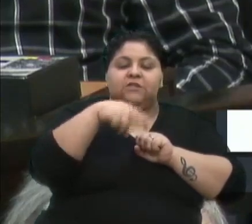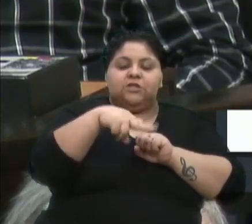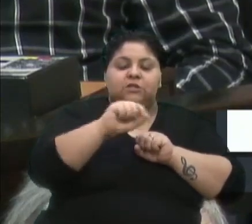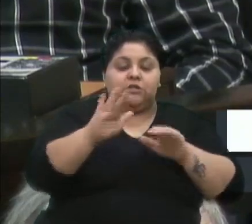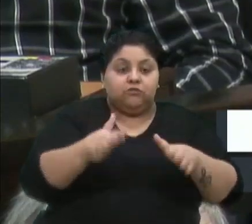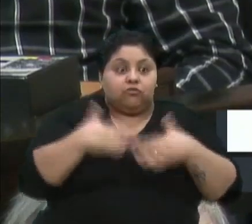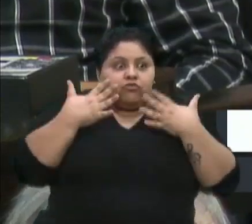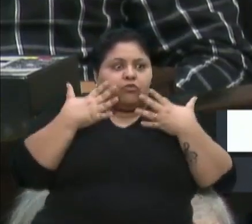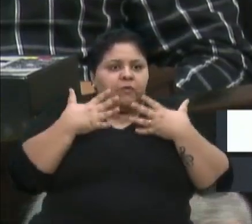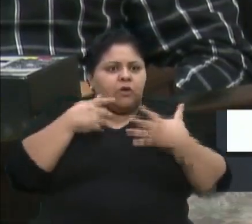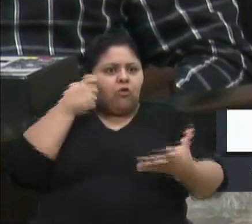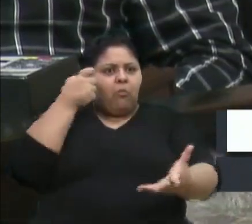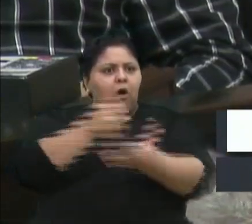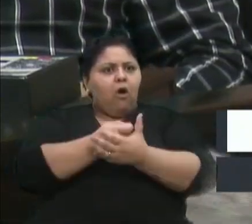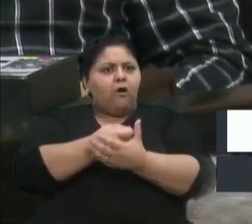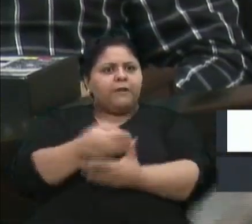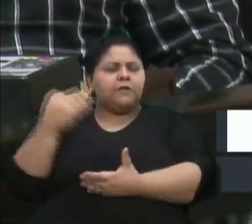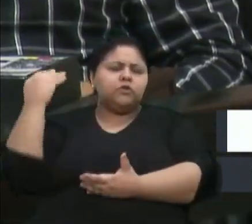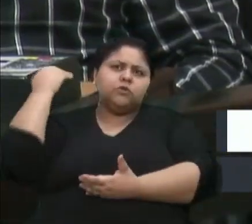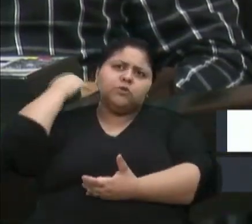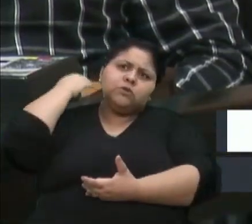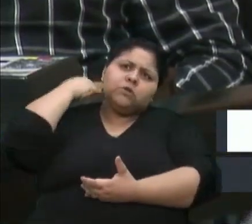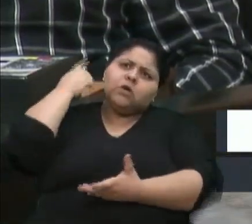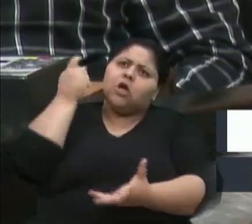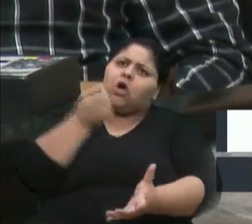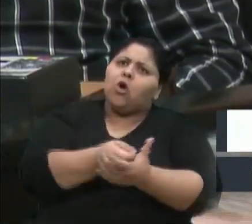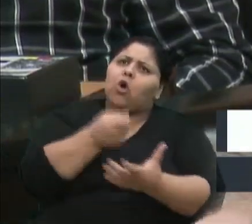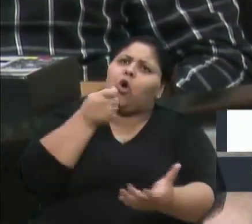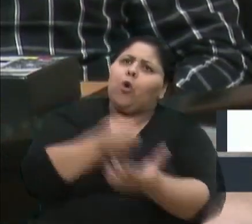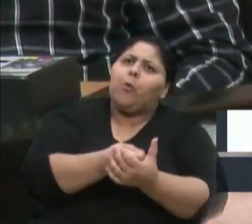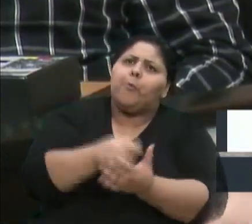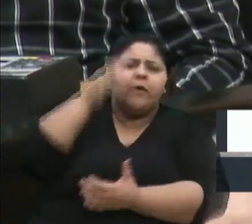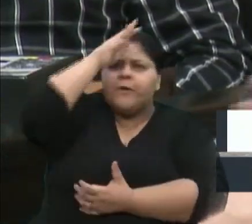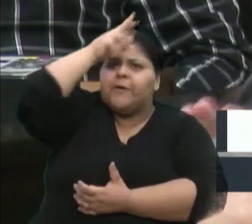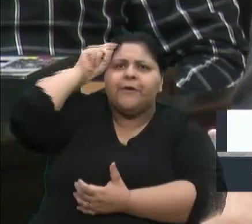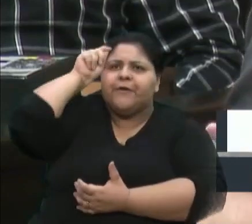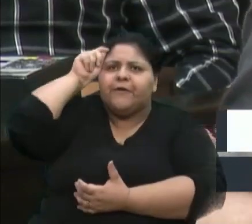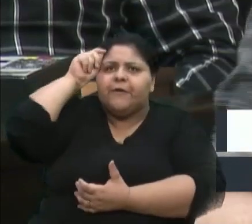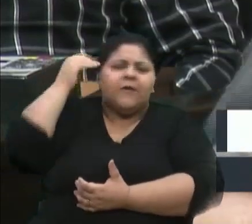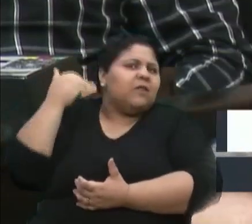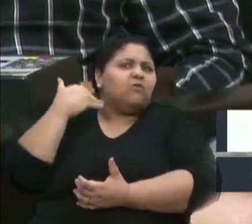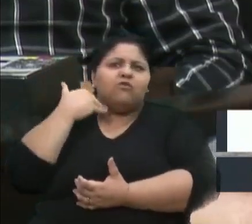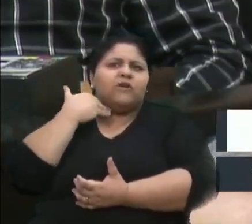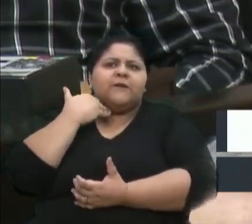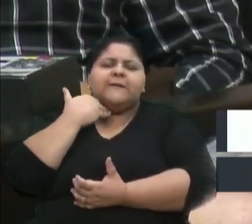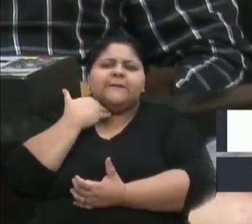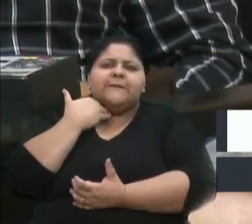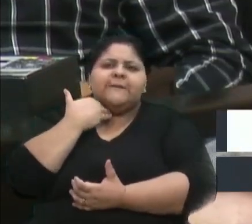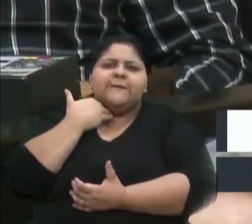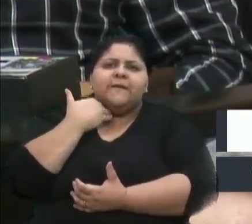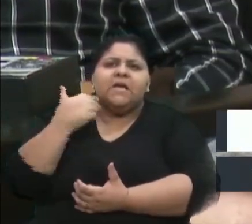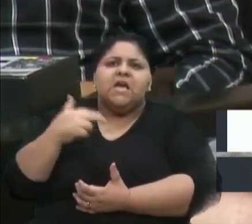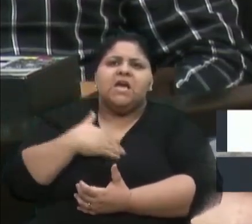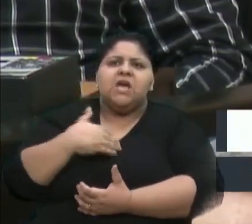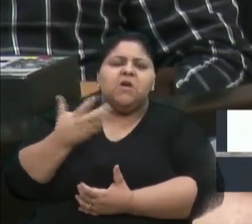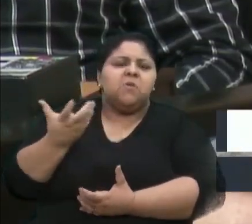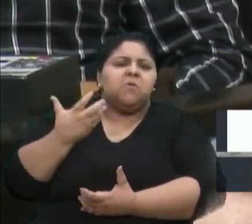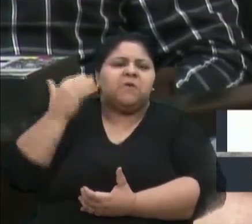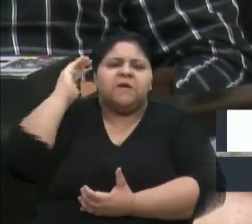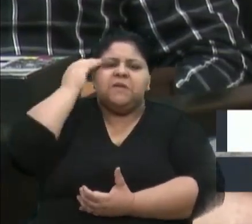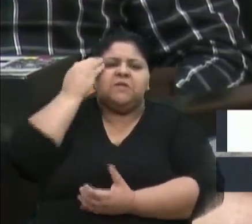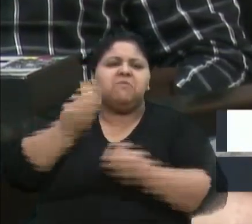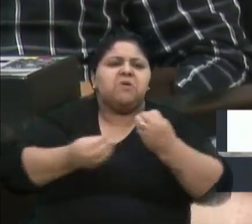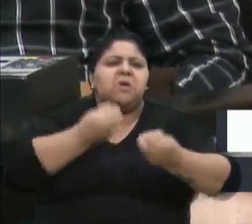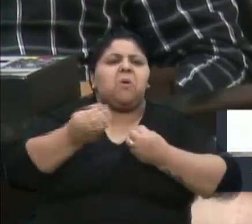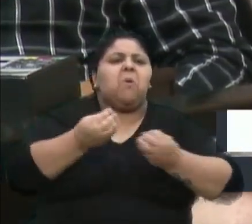judicial cumpra-se município eu não quero saber da onde é que tu tem dinheiro compra-se 3